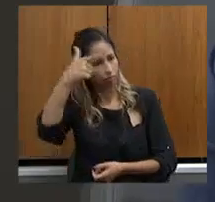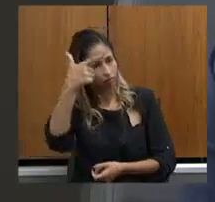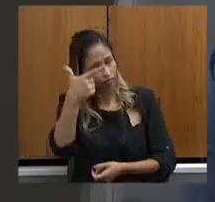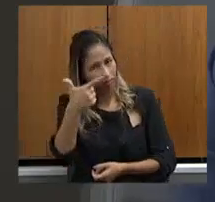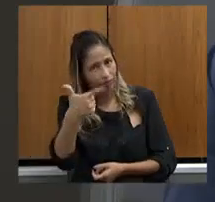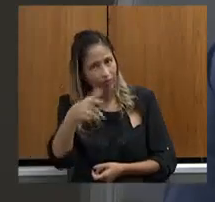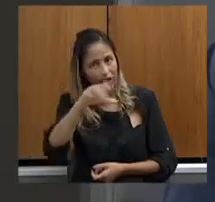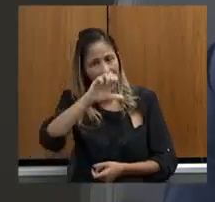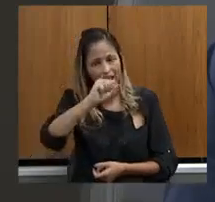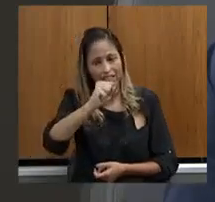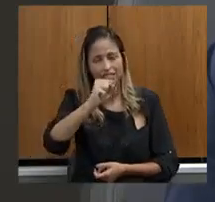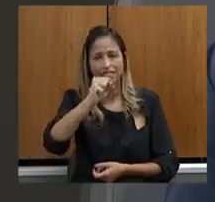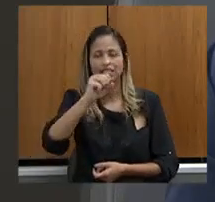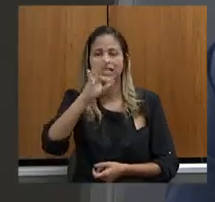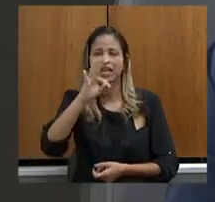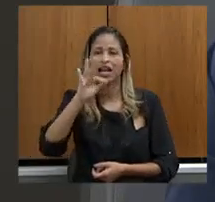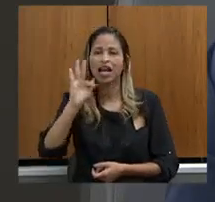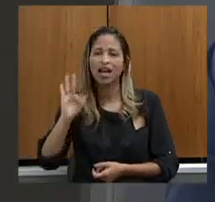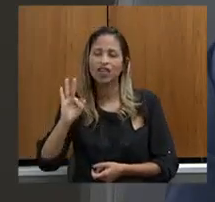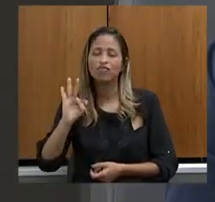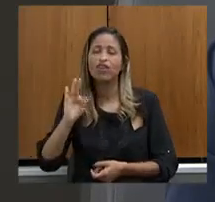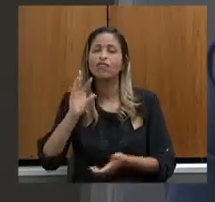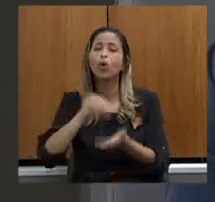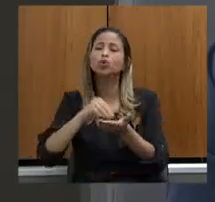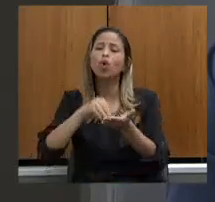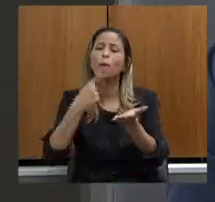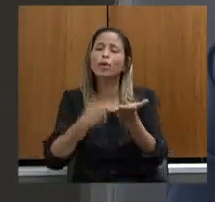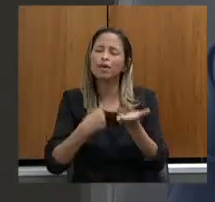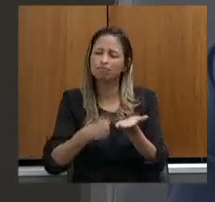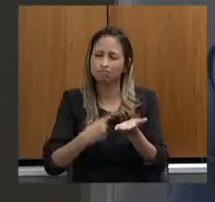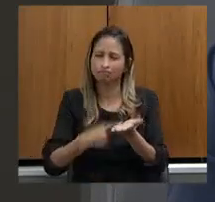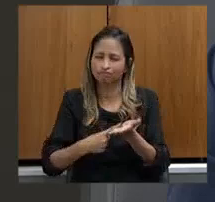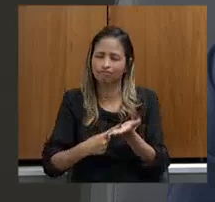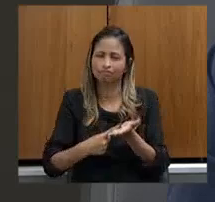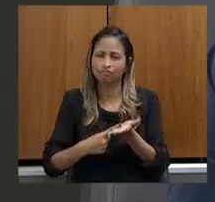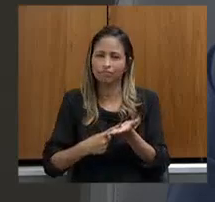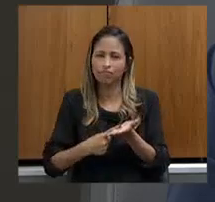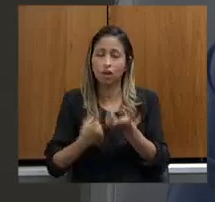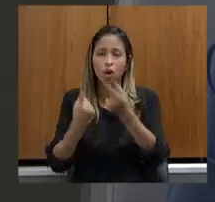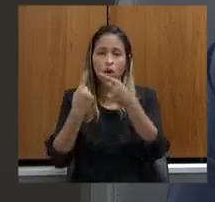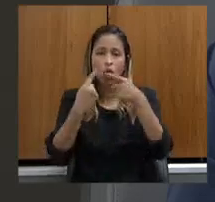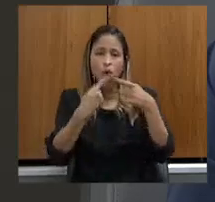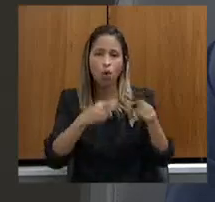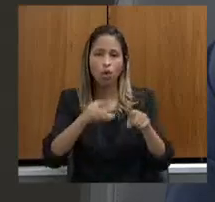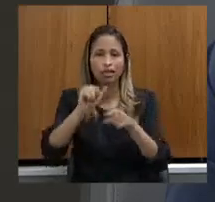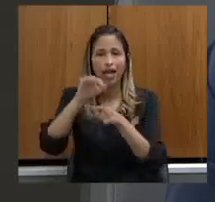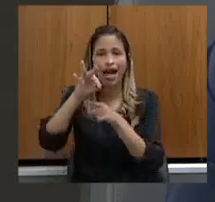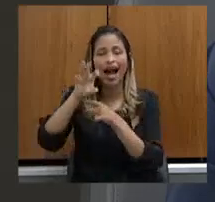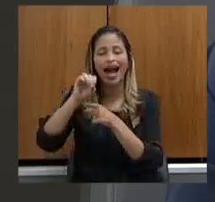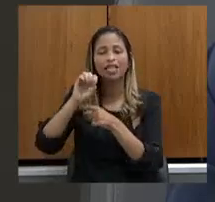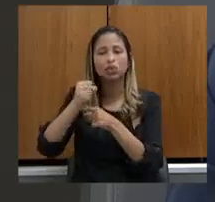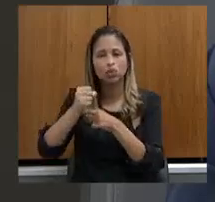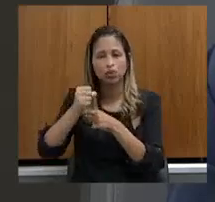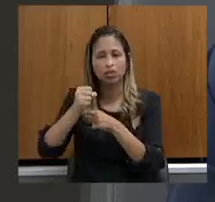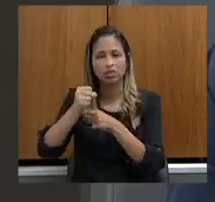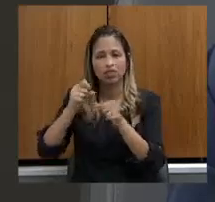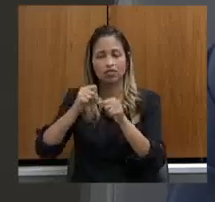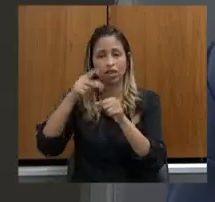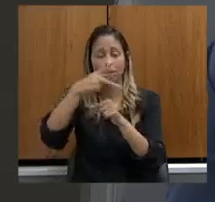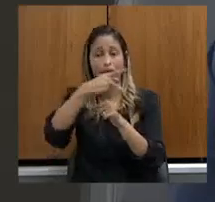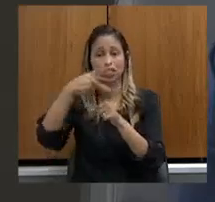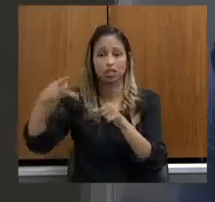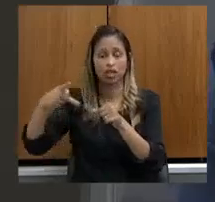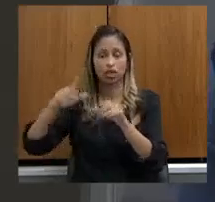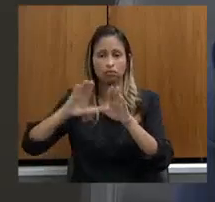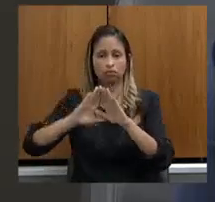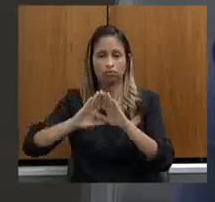ao STF propôrguição de descumprimento de preceito fundamental contra atos lesivos praticados pelo presidente da